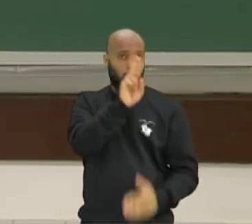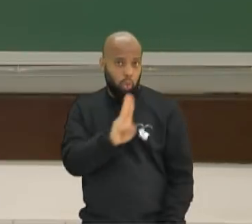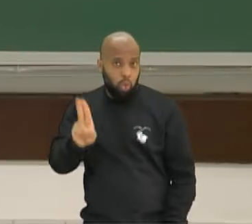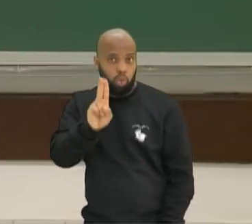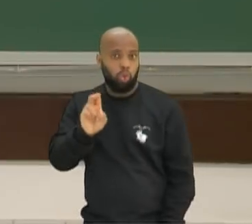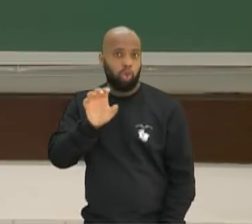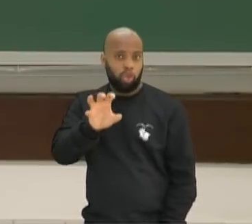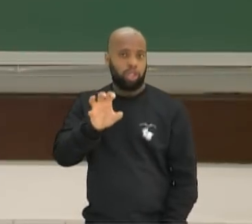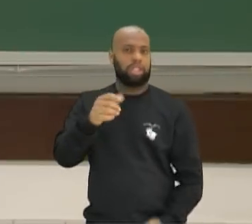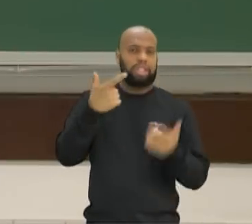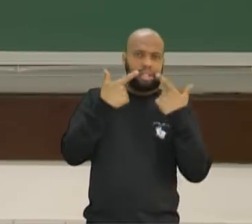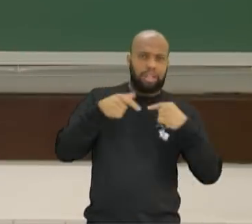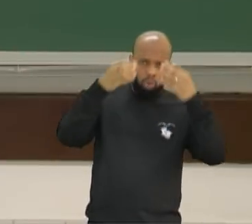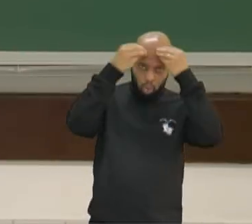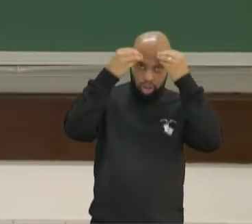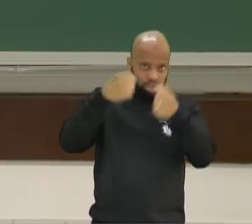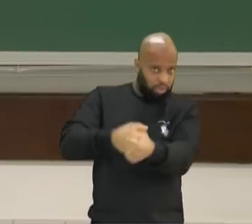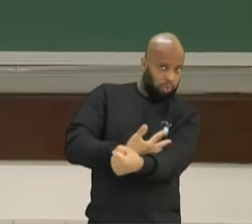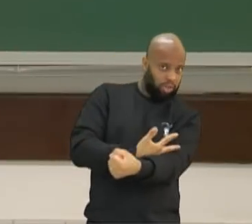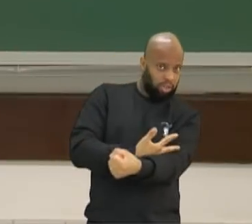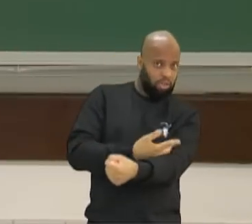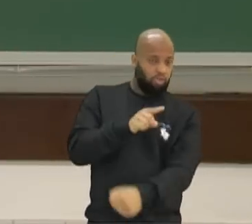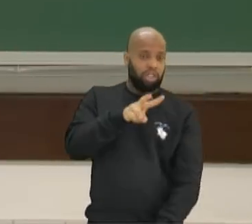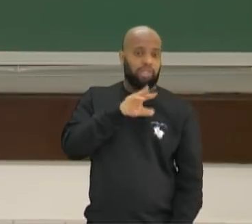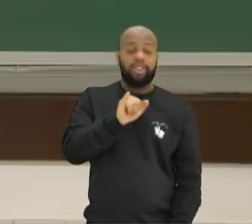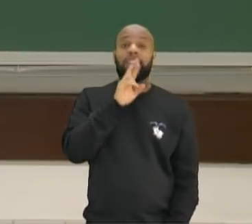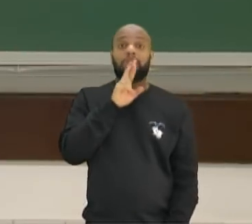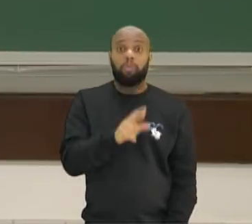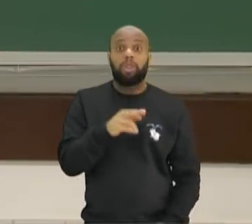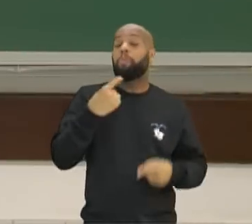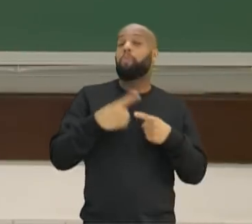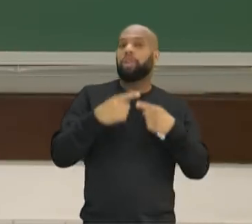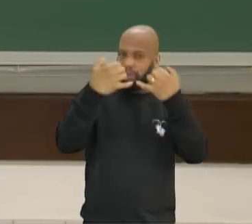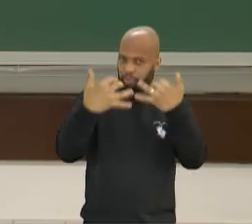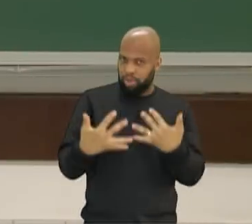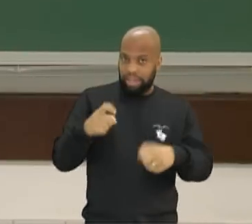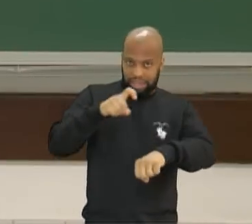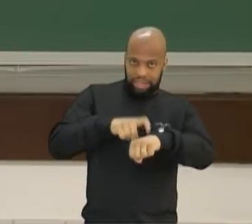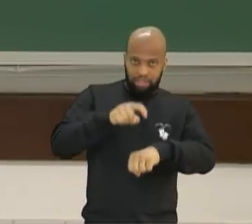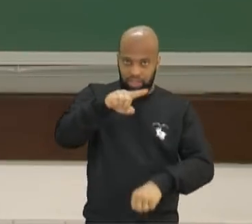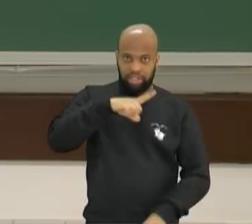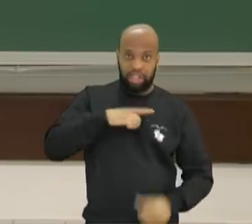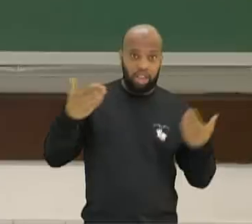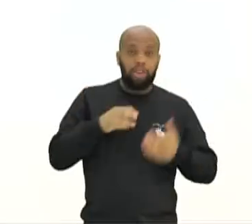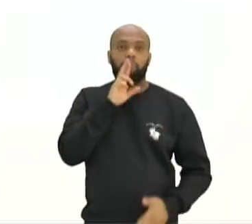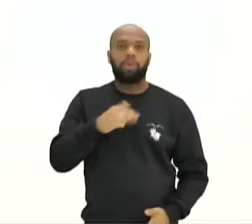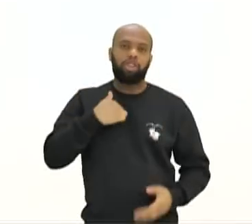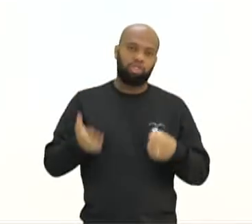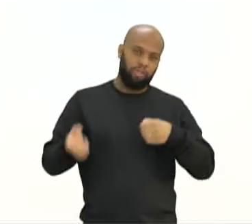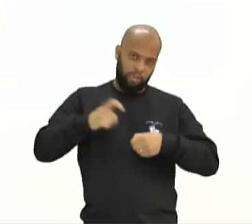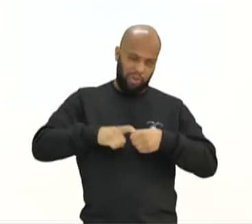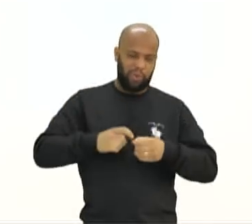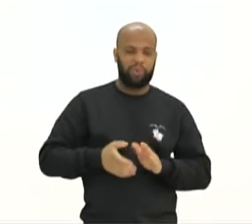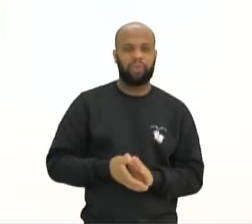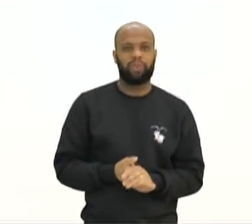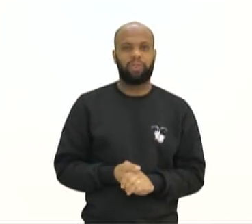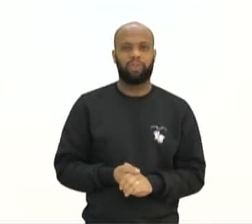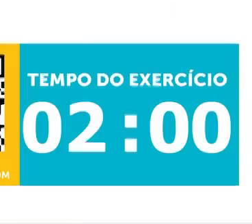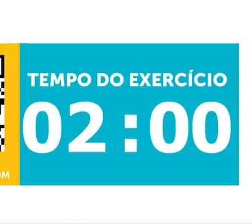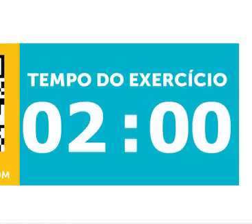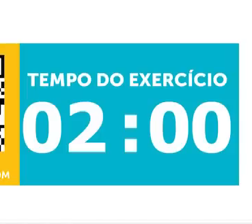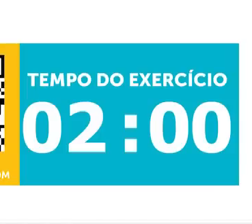uso dessa linguagem emotiva? E você vai me dizer por quê. Vou dar um tempinho para você responder essa questão e eu já volto.